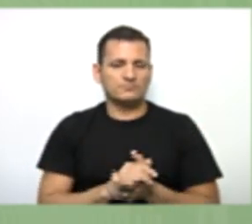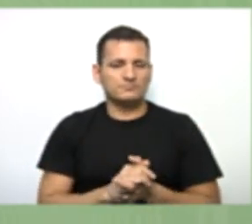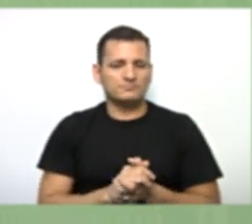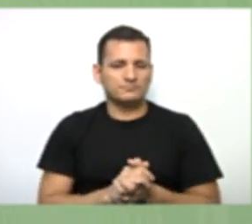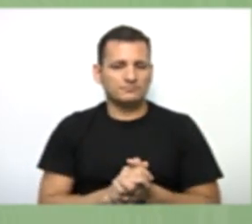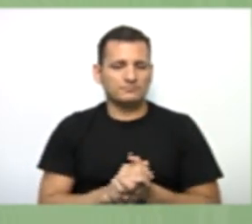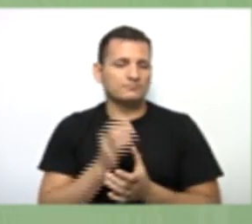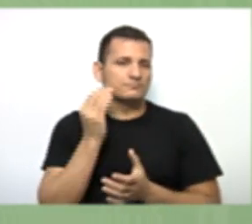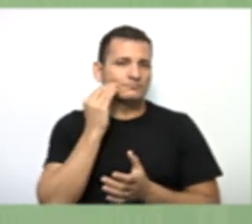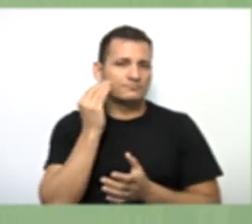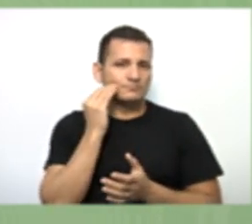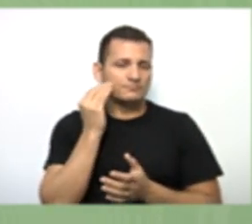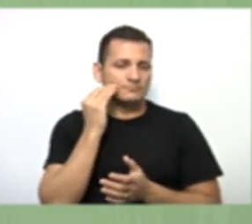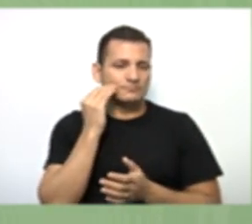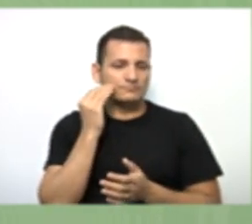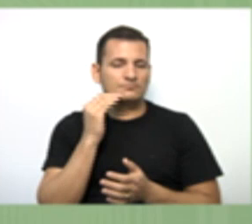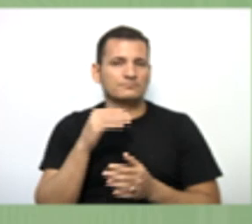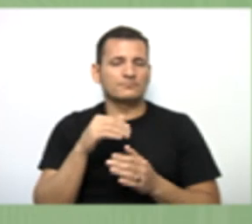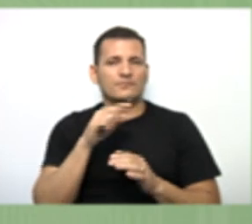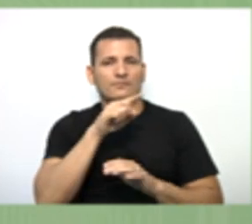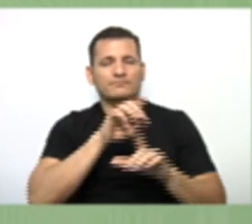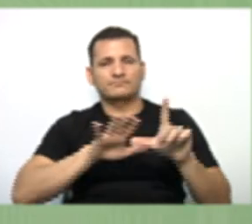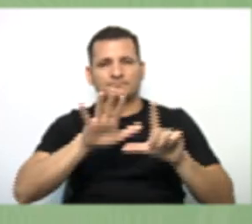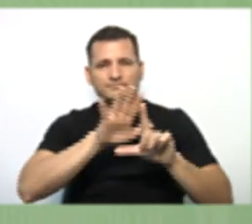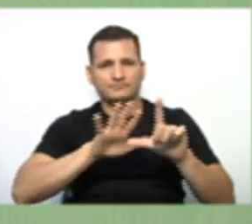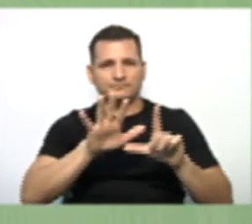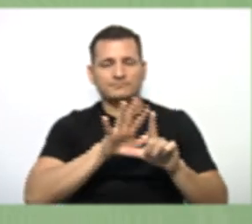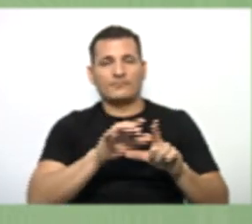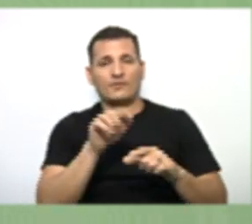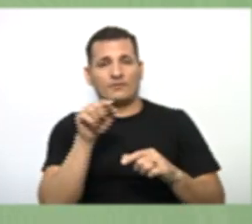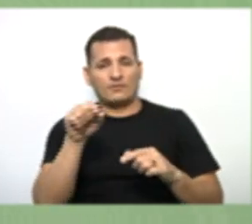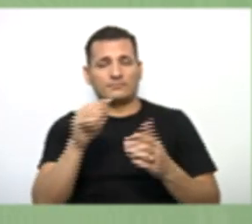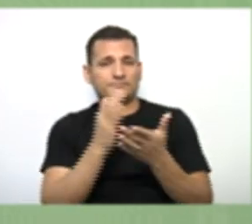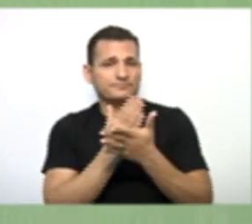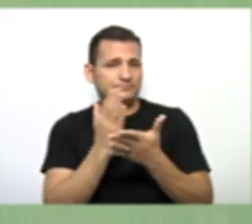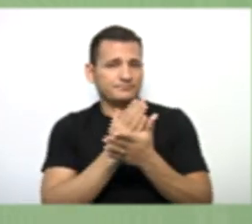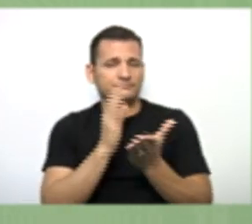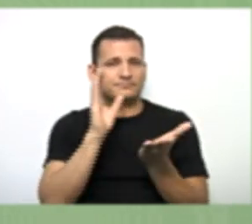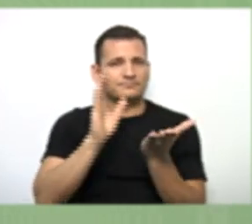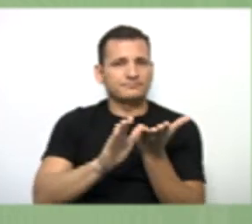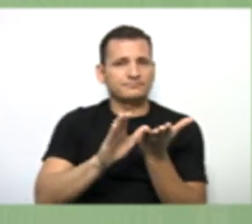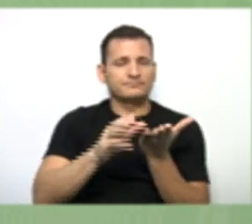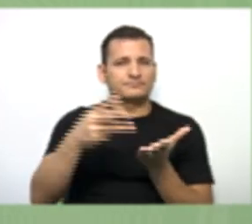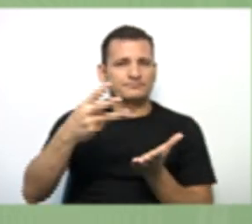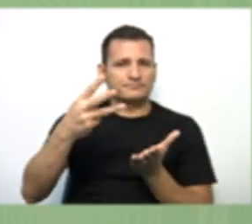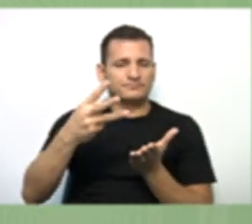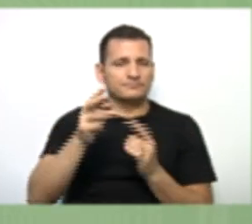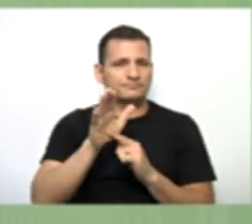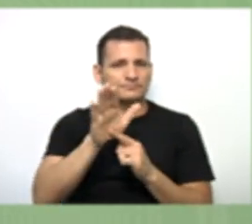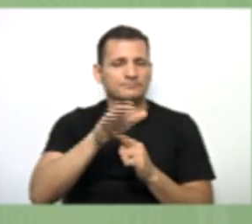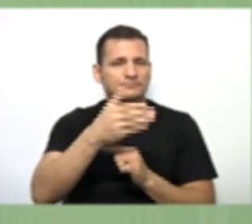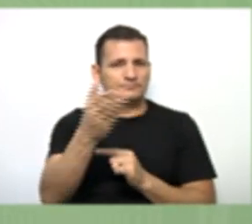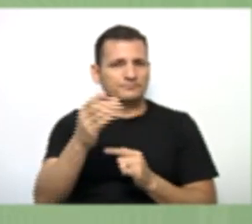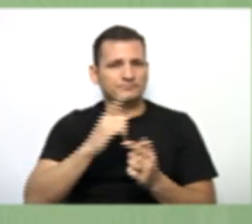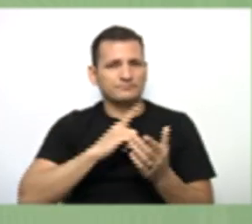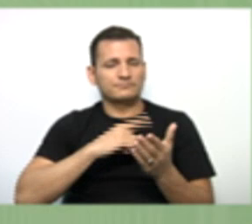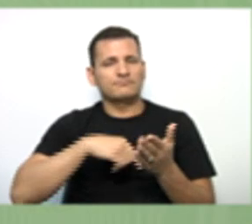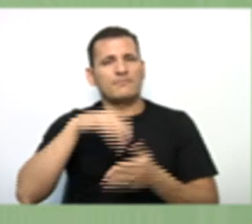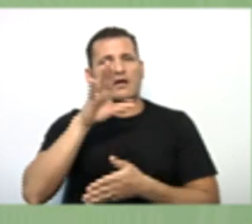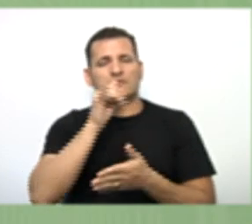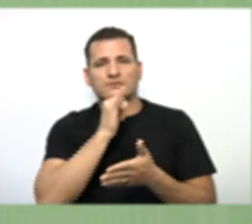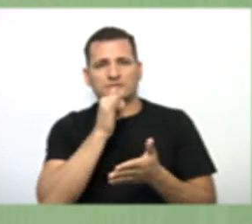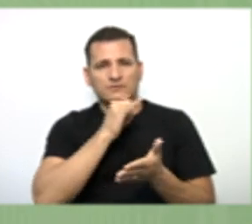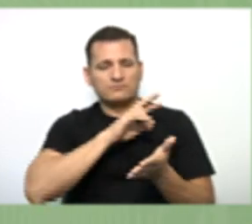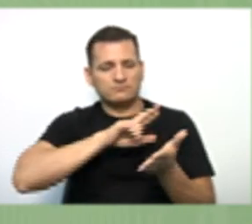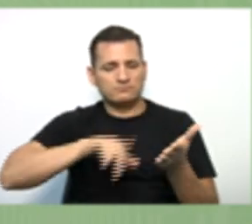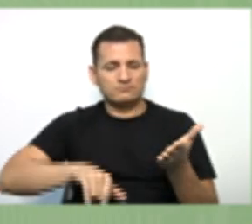tentar passar mais lá no nosso ambiente. E lá no livro, lá no capítulo 3 que eu falo, que eu mostrei para vocês, nós temos muito mais exemplos. Aqui a gente está